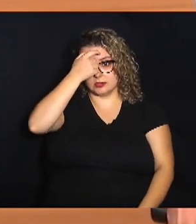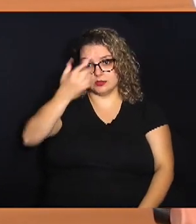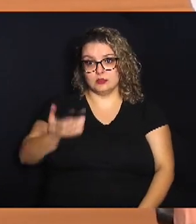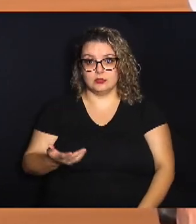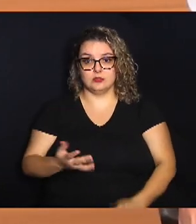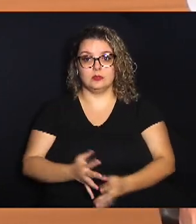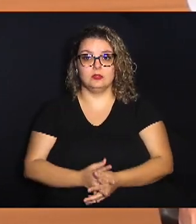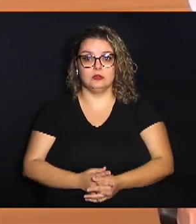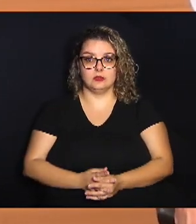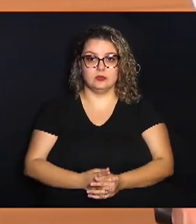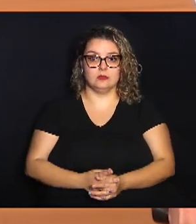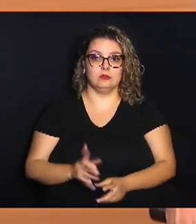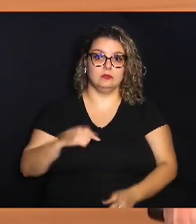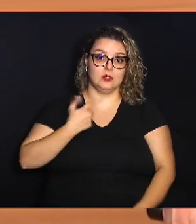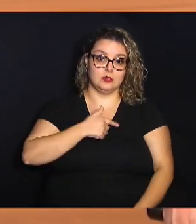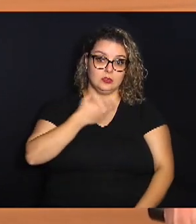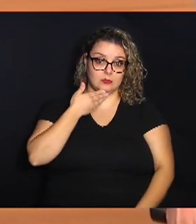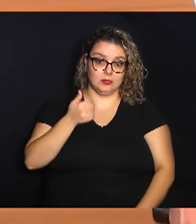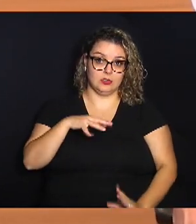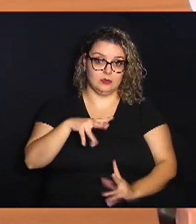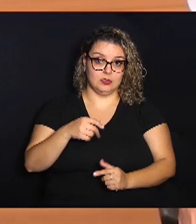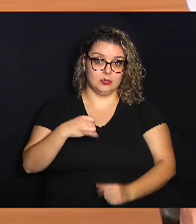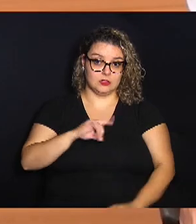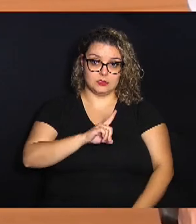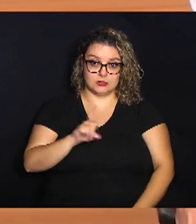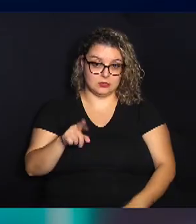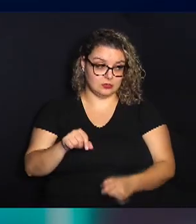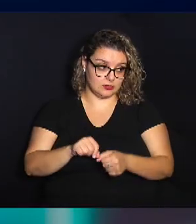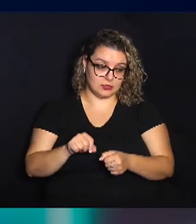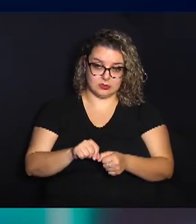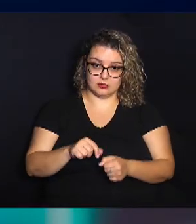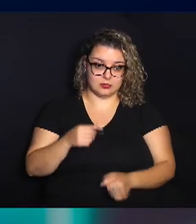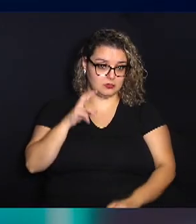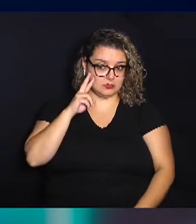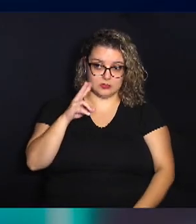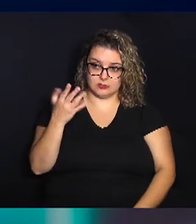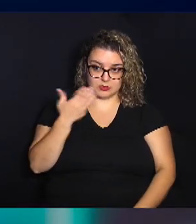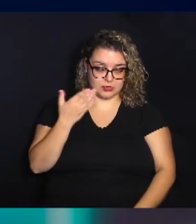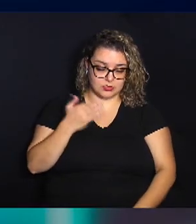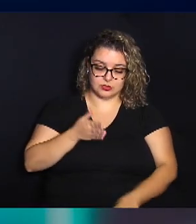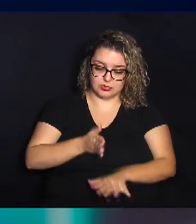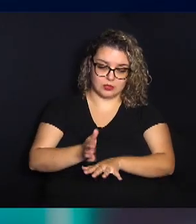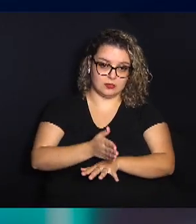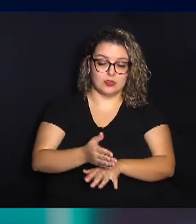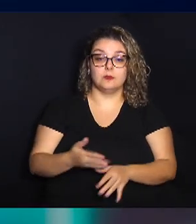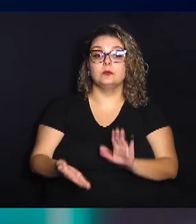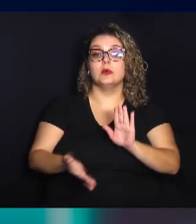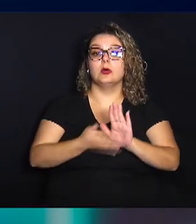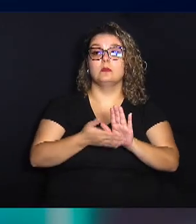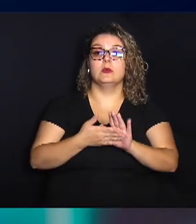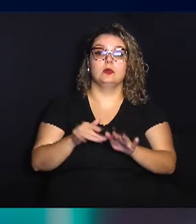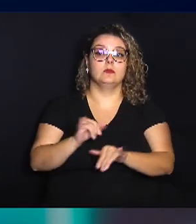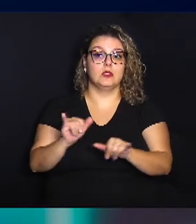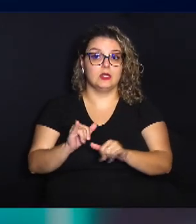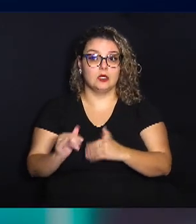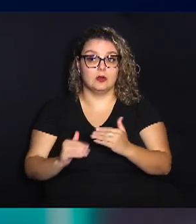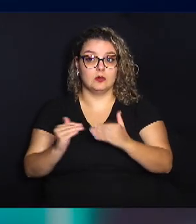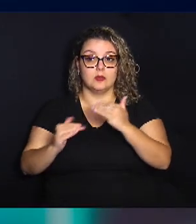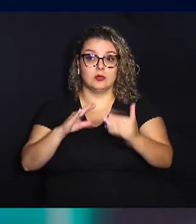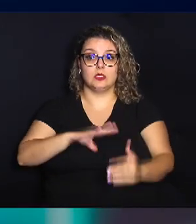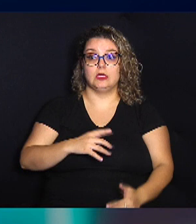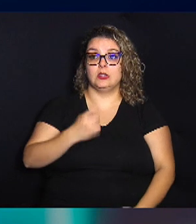a gente melhorar o mundo. Se a gente não fizer isso, eu não vejo muita alternativa. Como a proposta da campanha é construir uma Campinas